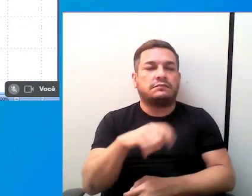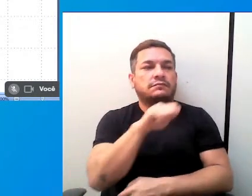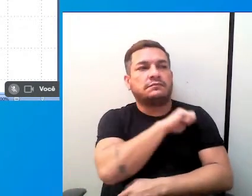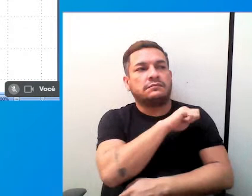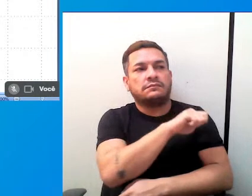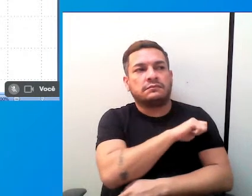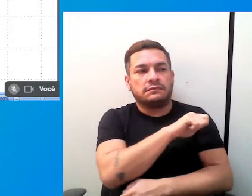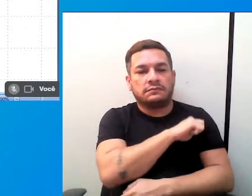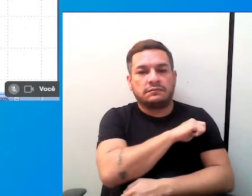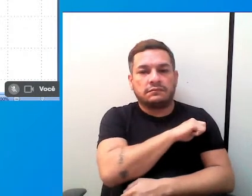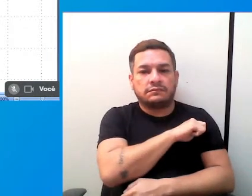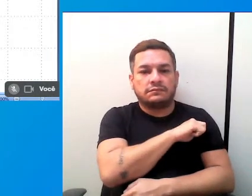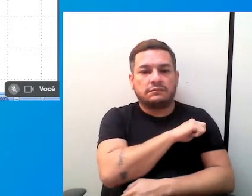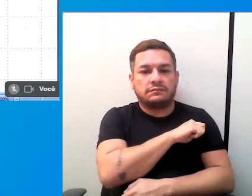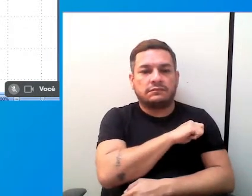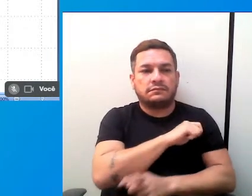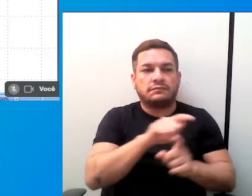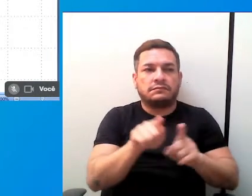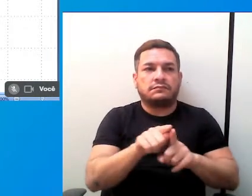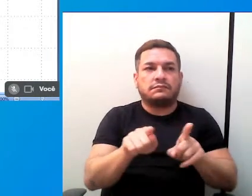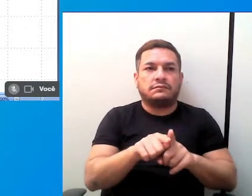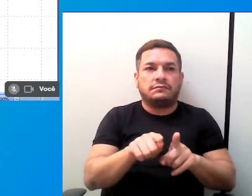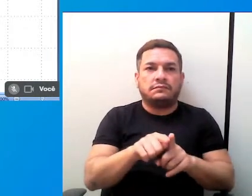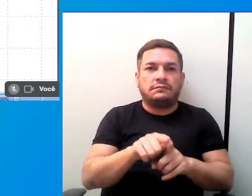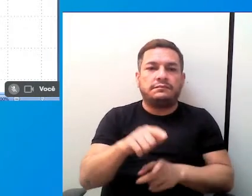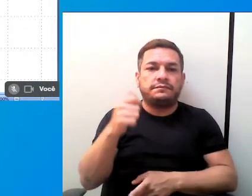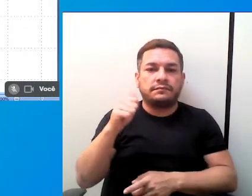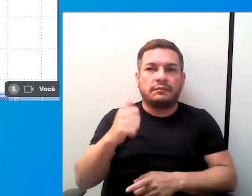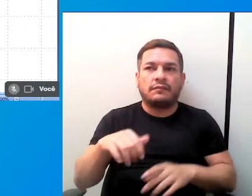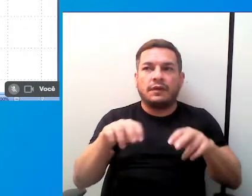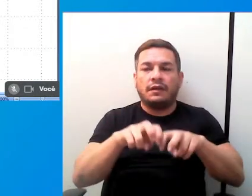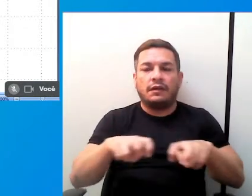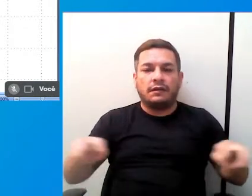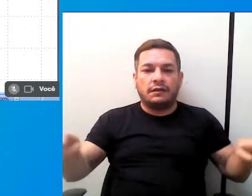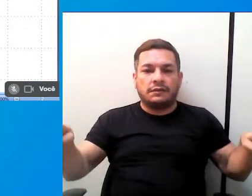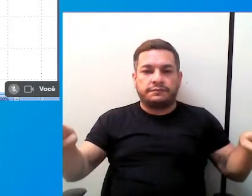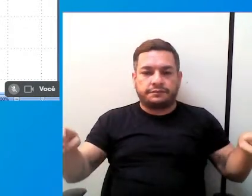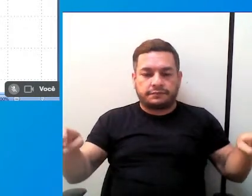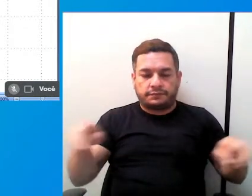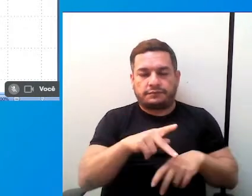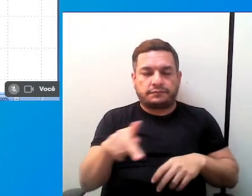alunos e são avaliados por uma banca, normalmente 3 professores,